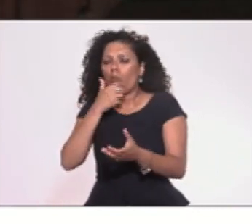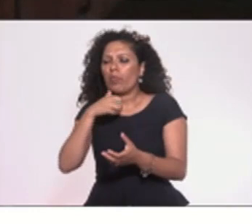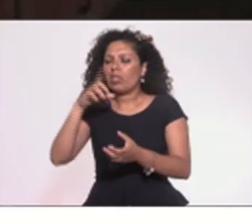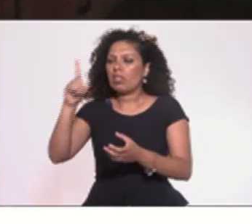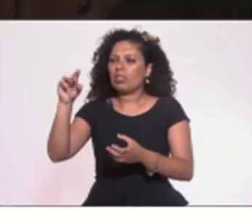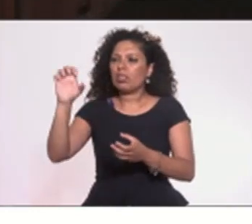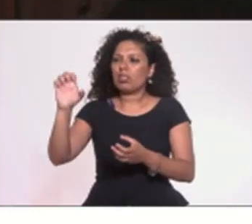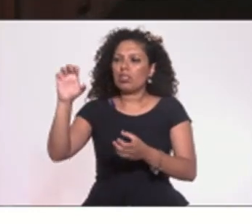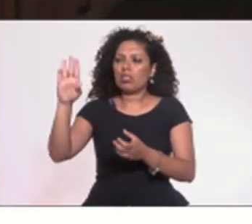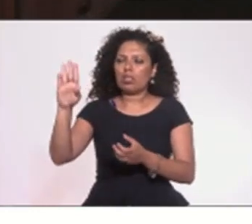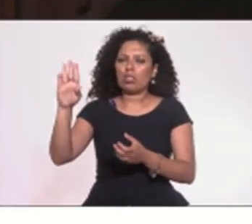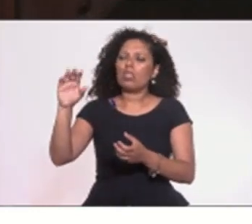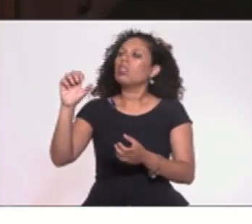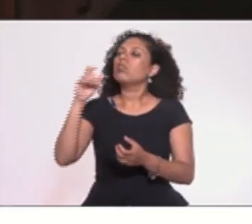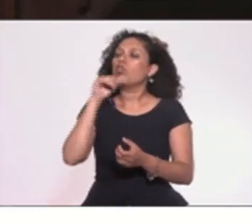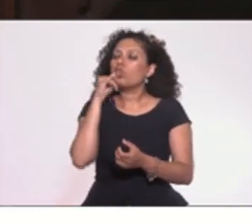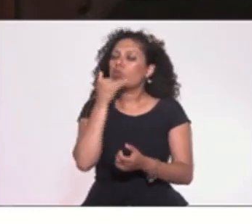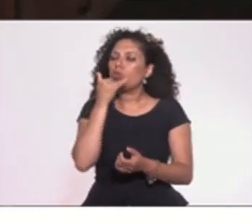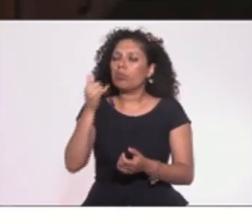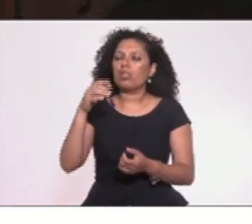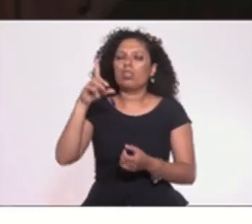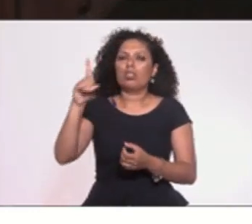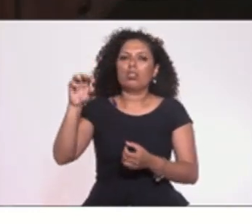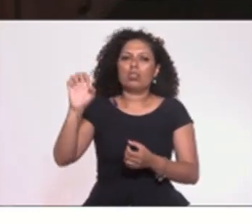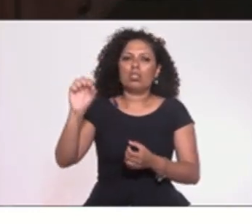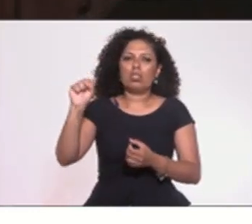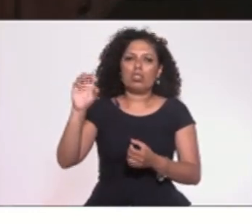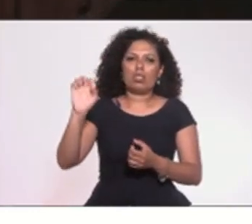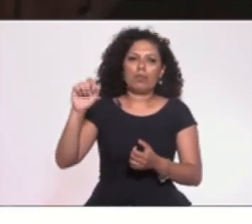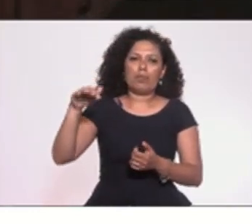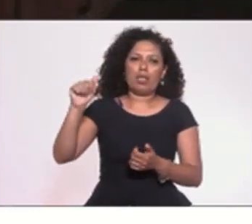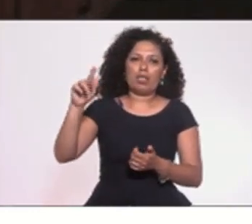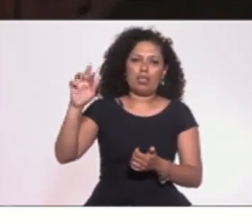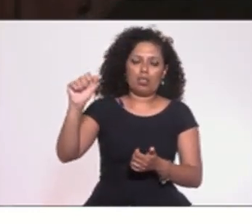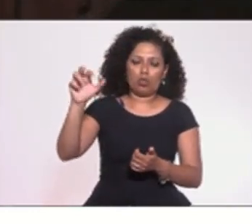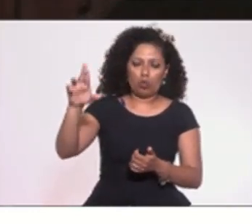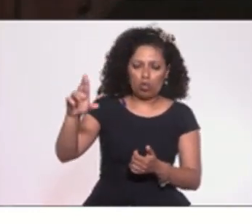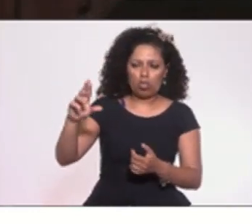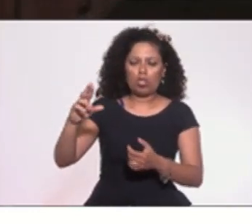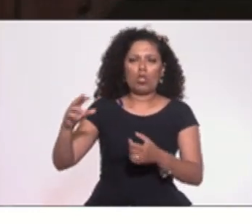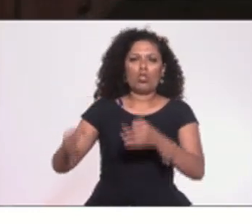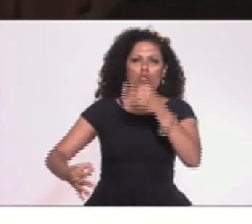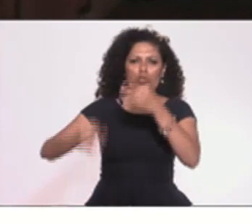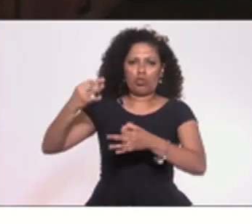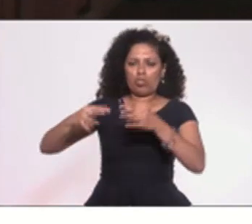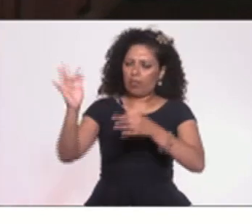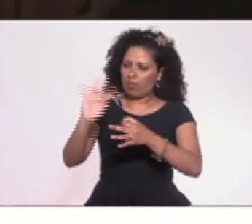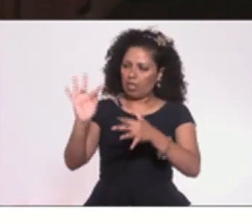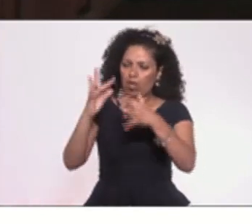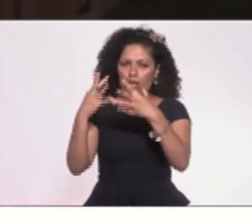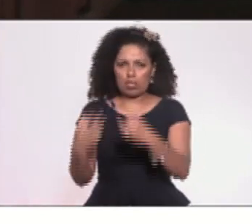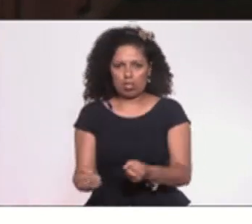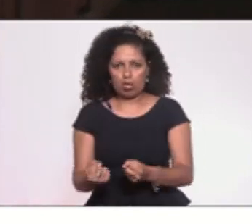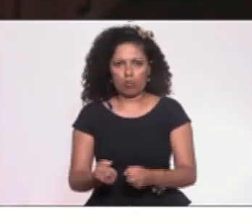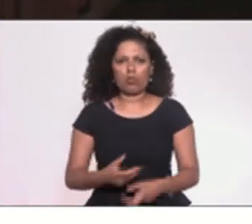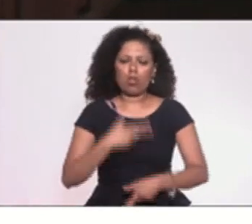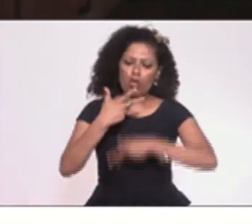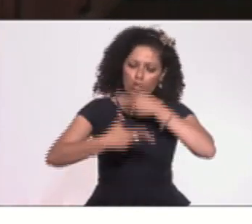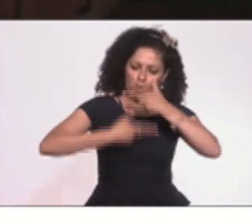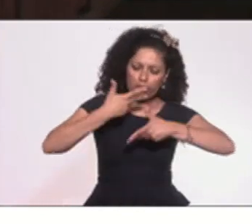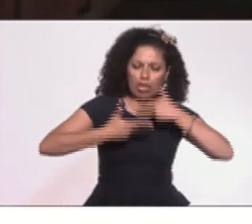desembargadores do Tribunal Regional Federal. Eu afirmo